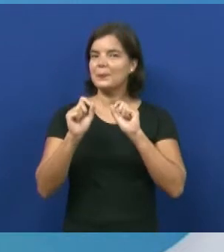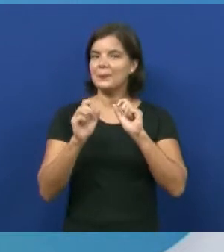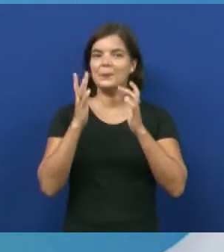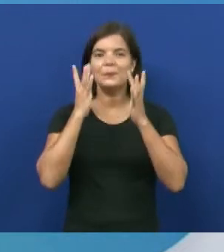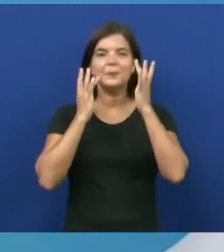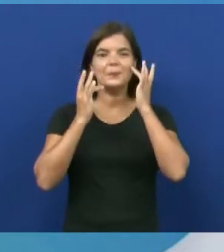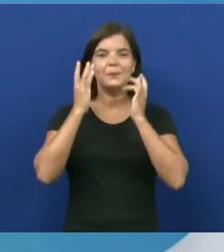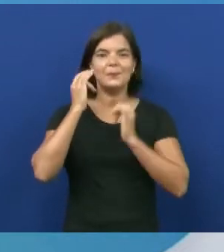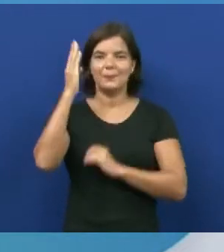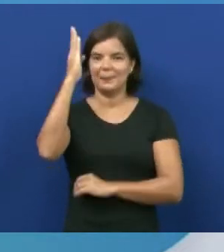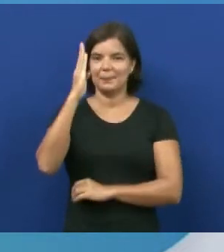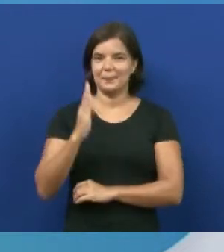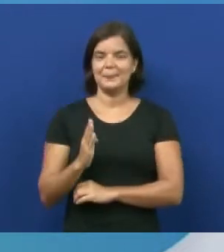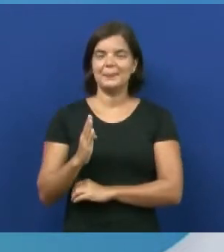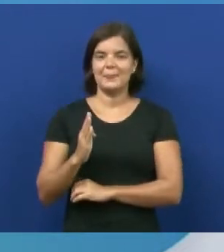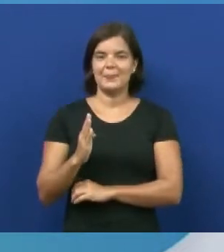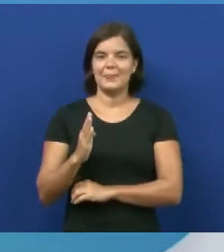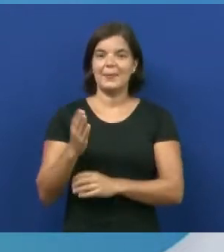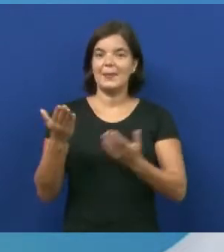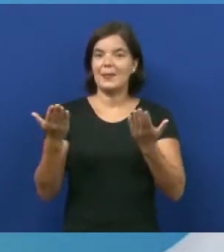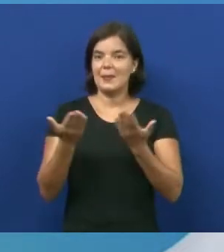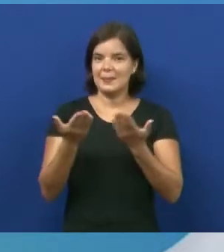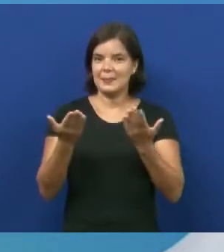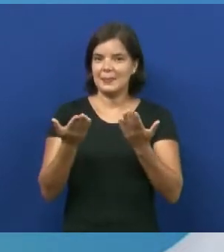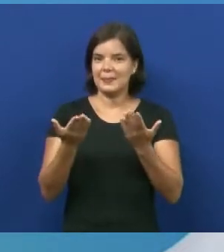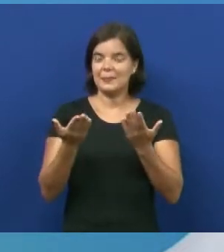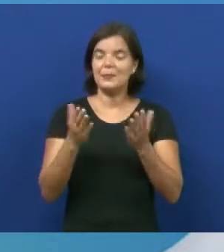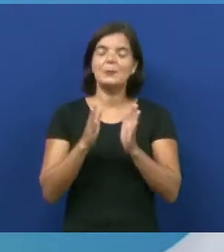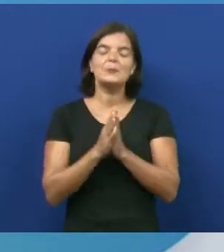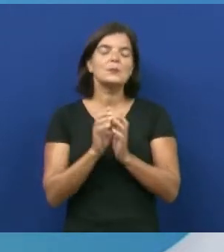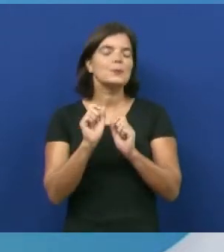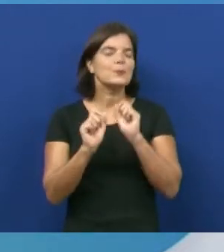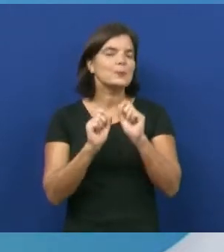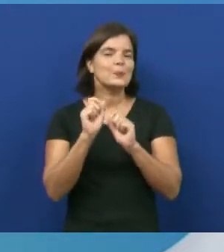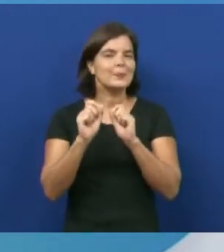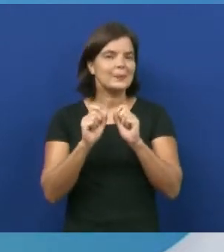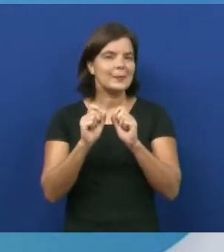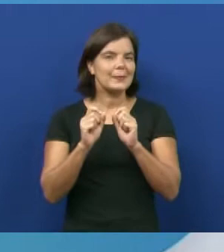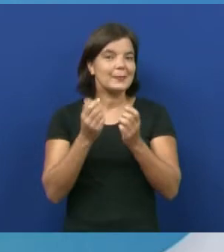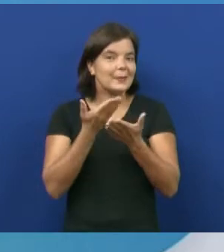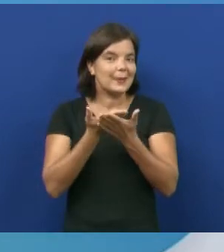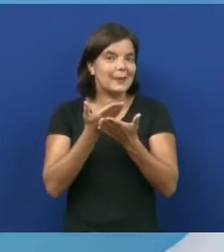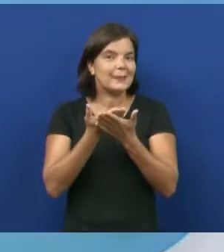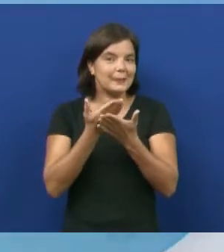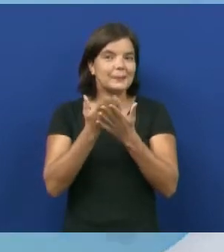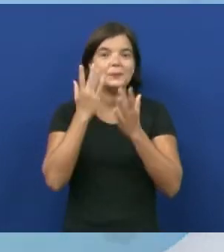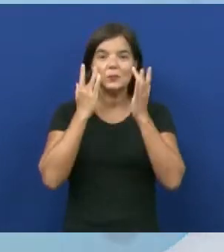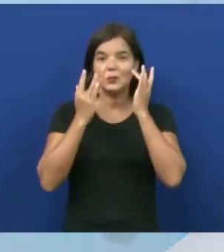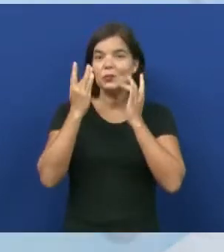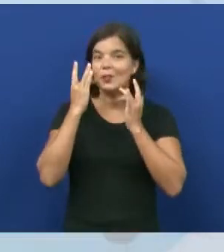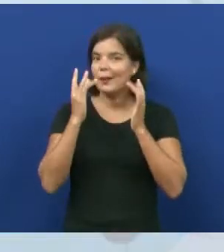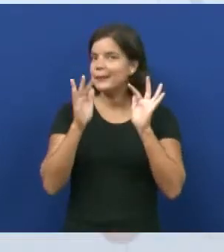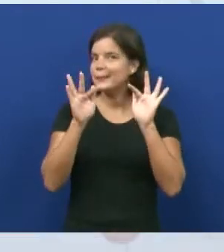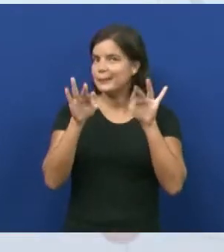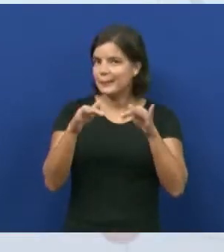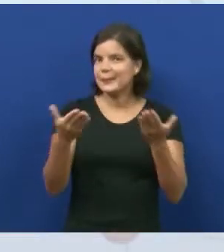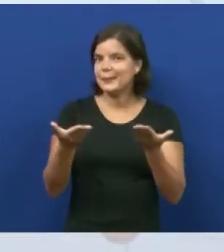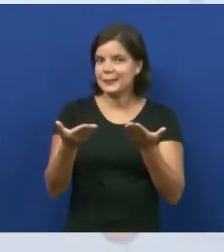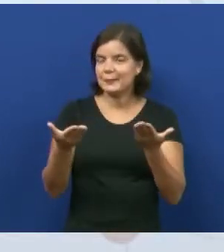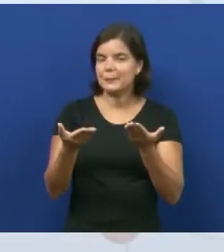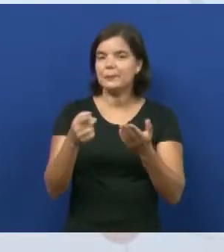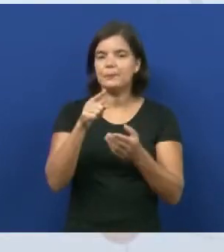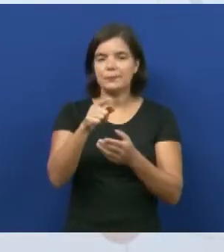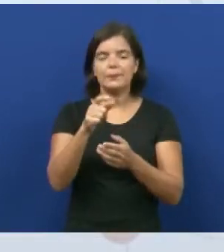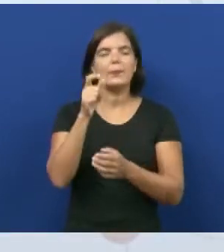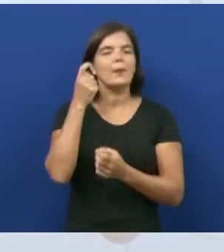é teatro brasileiro. Nós vamos meio que encerrar as nossas aulas sobre teatro agora. E é importante que